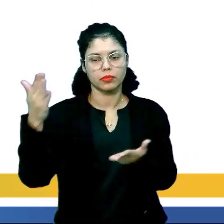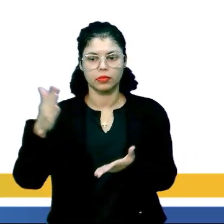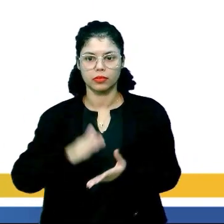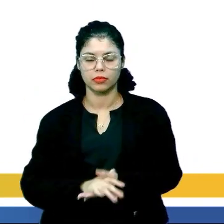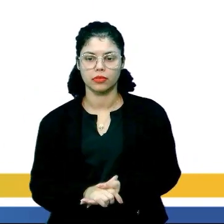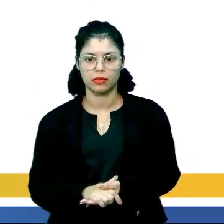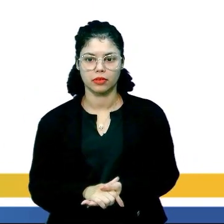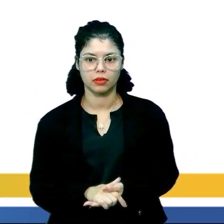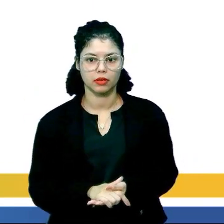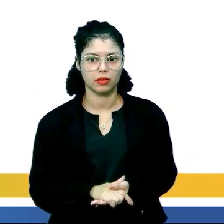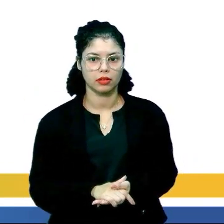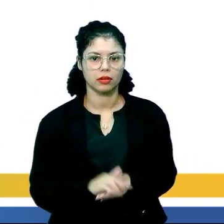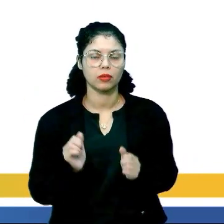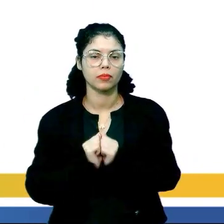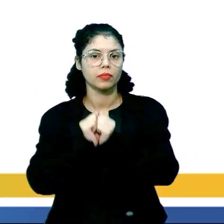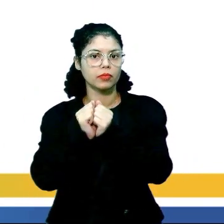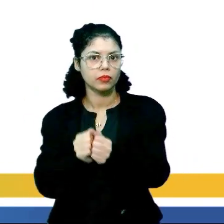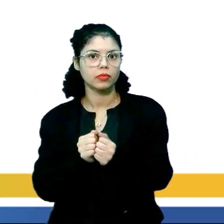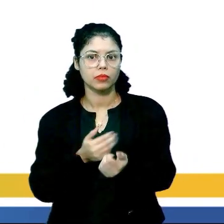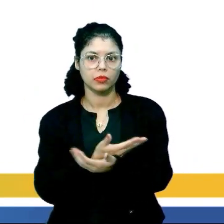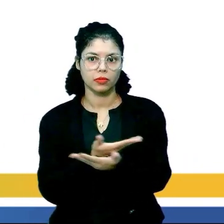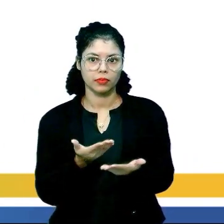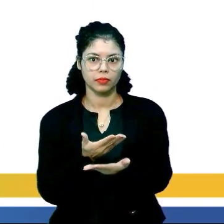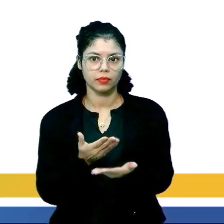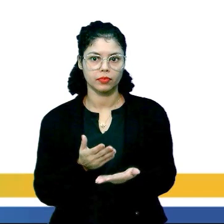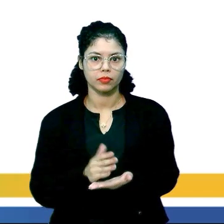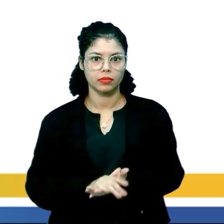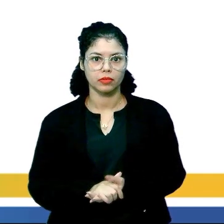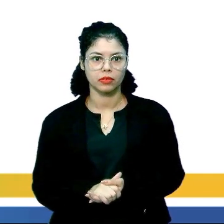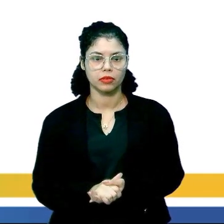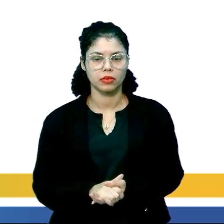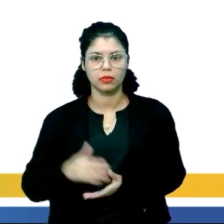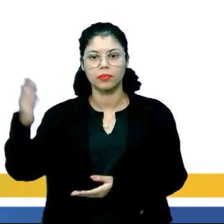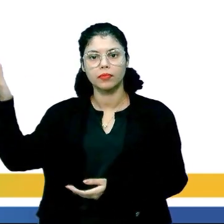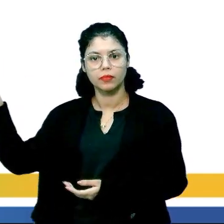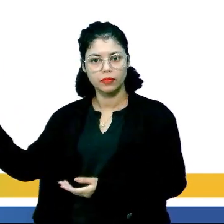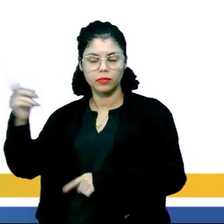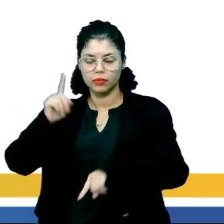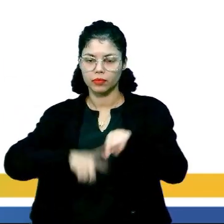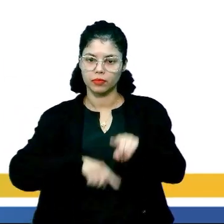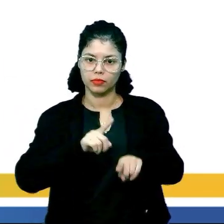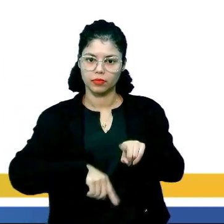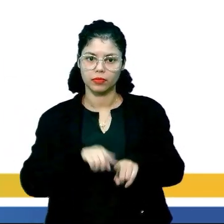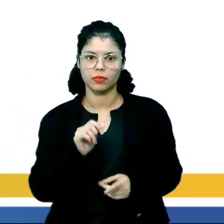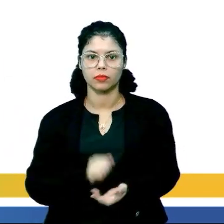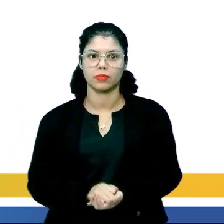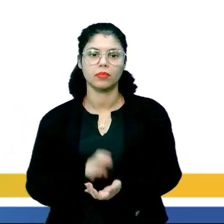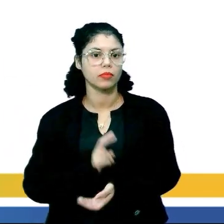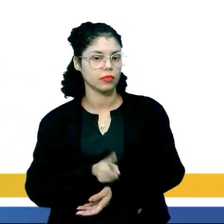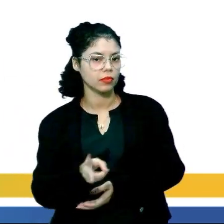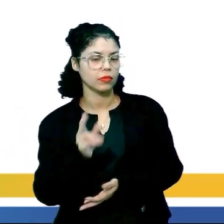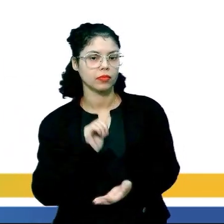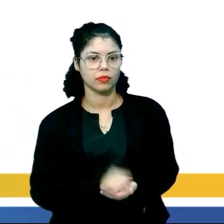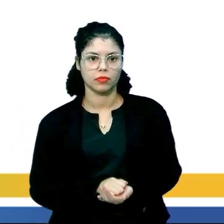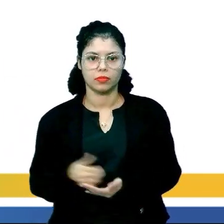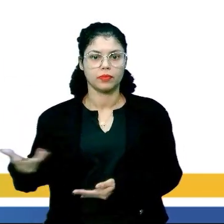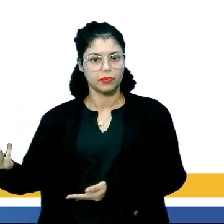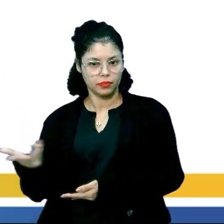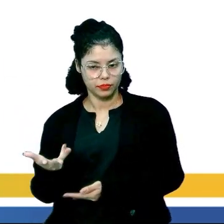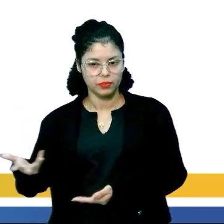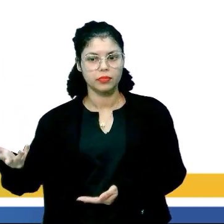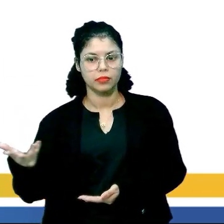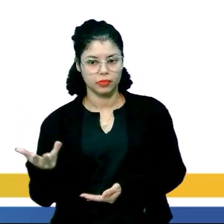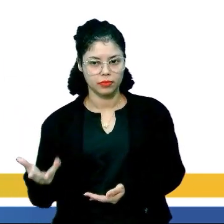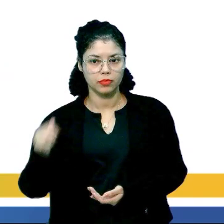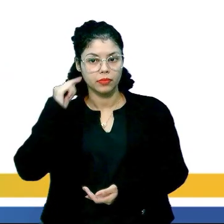aí a participação de todos vocês. O nosso material didático ele continua sendo a base dessas